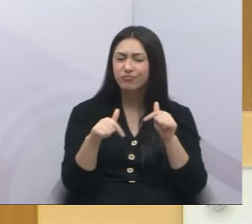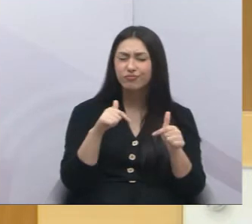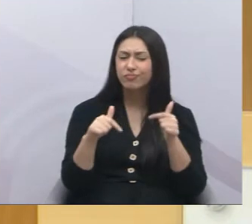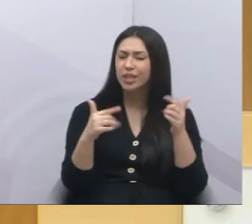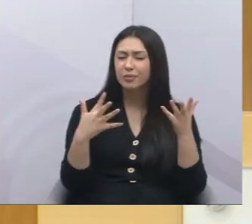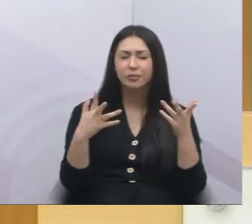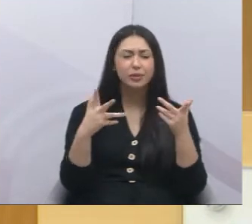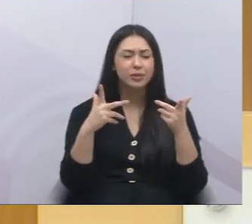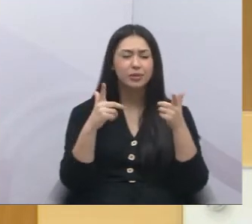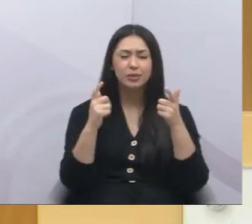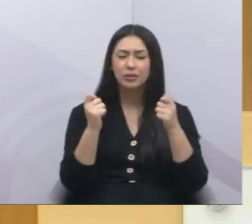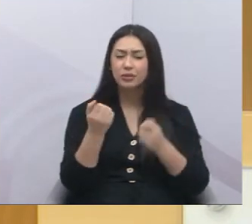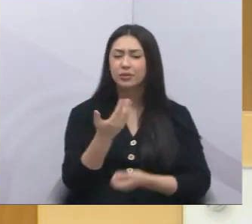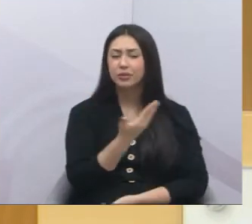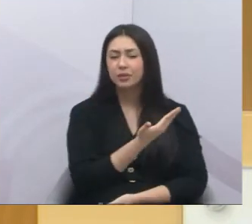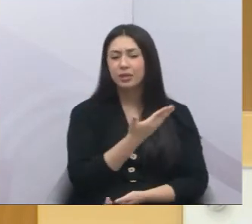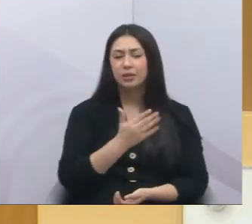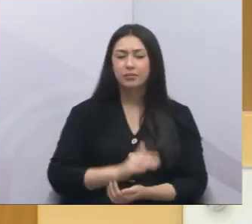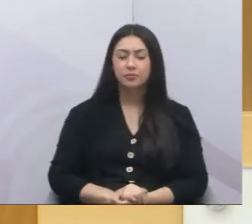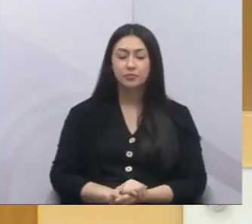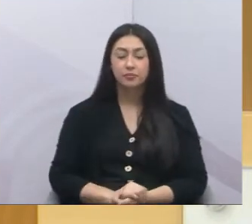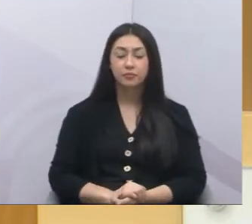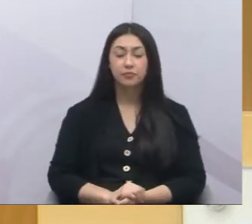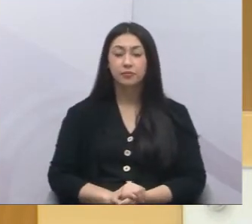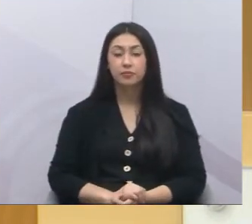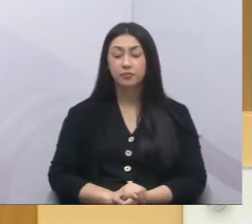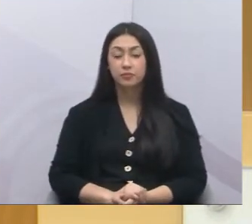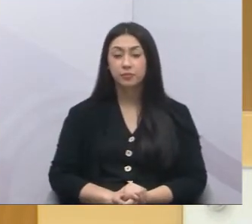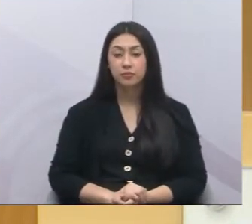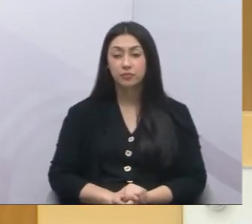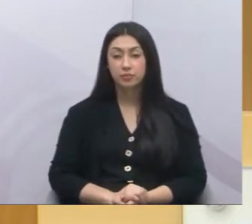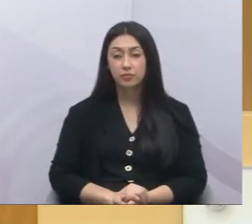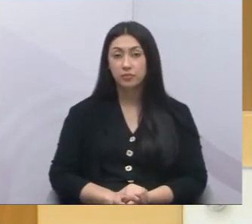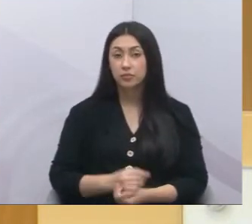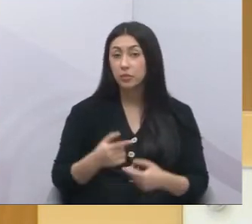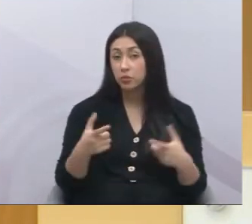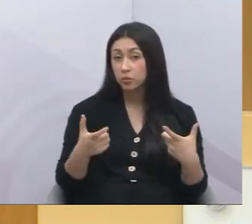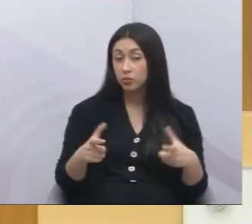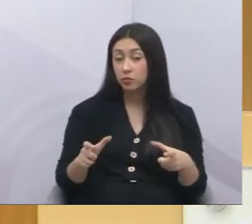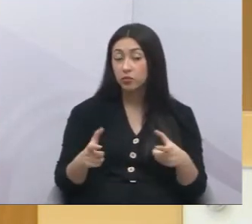daquele local, tá? Porque é um